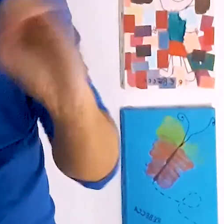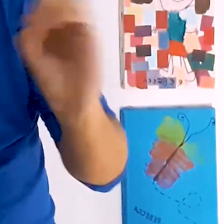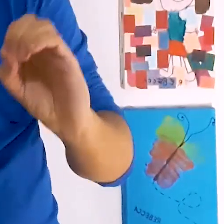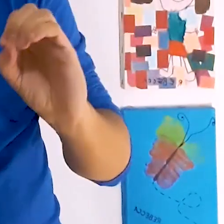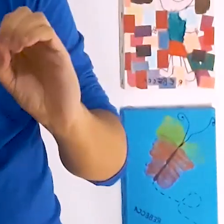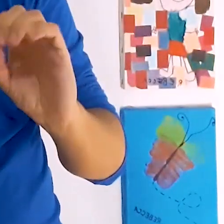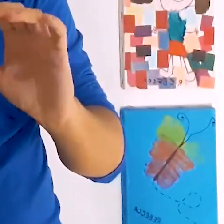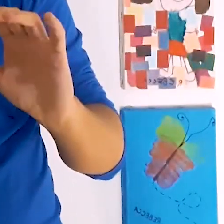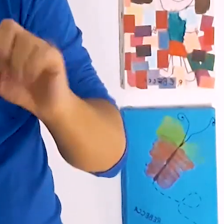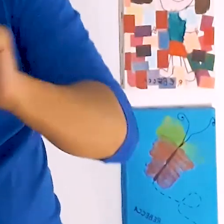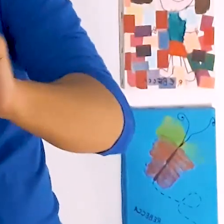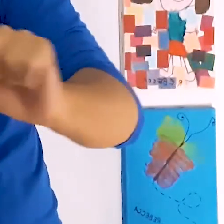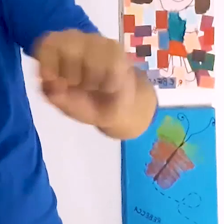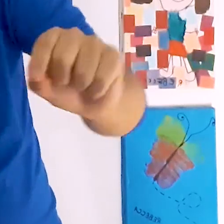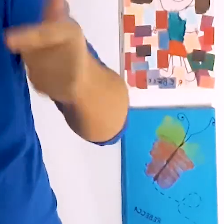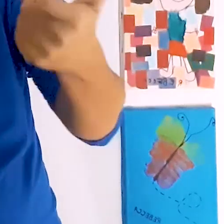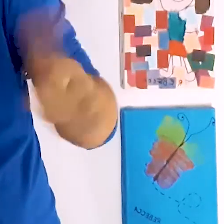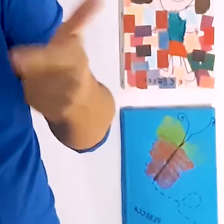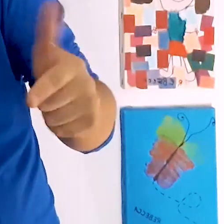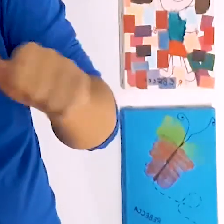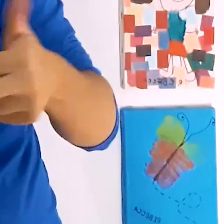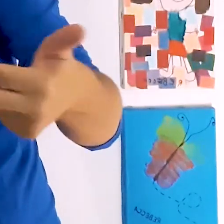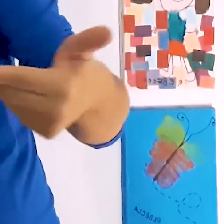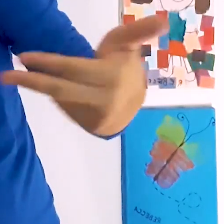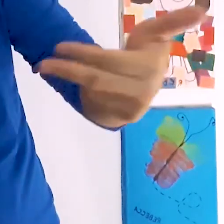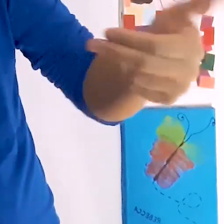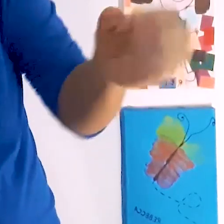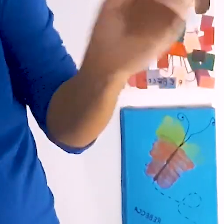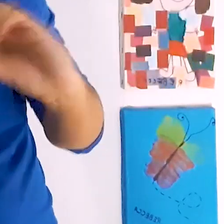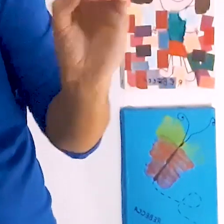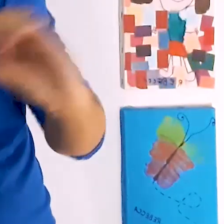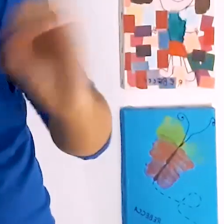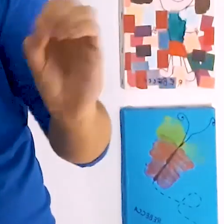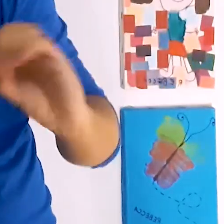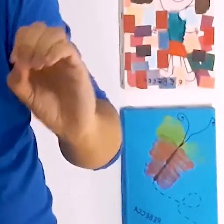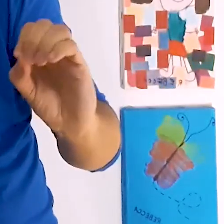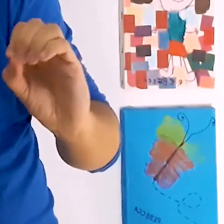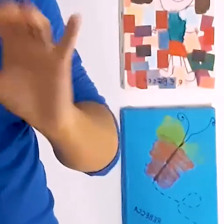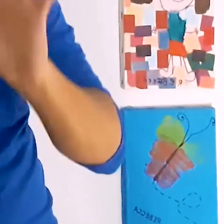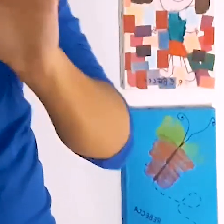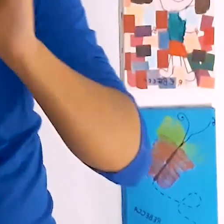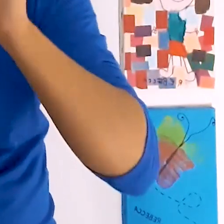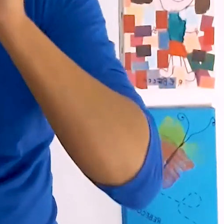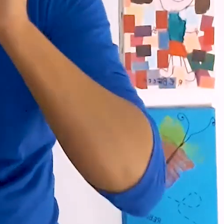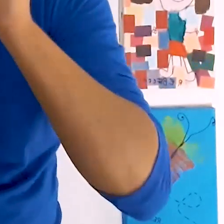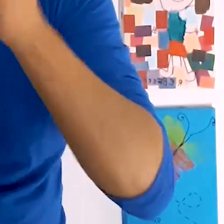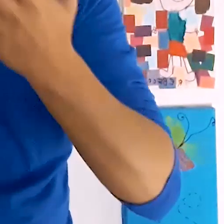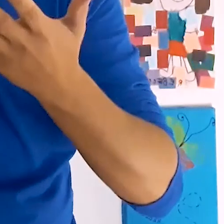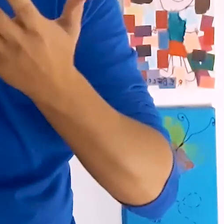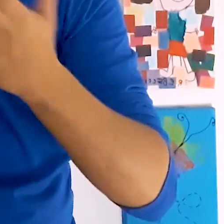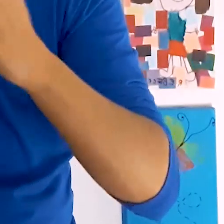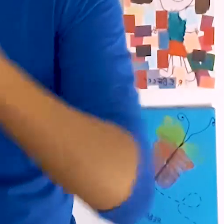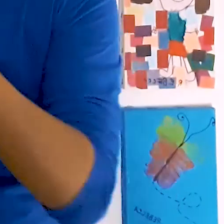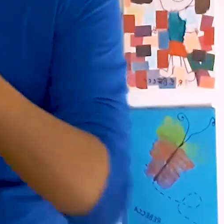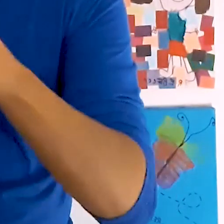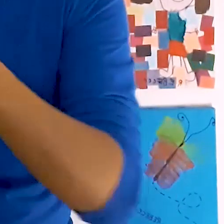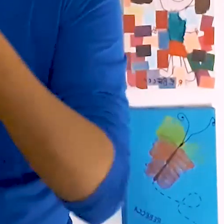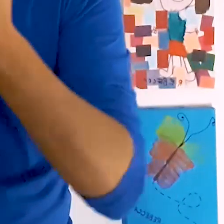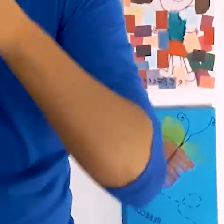sem algumas coisas? Não tendo algumas coisas? Por exemplo,